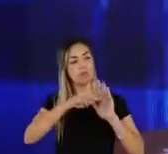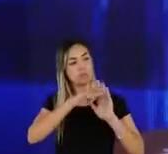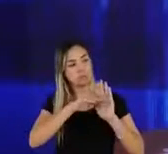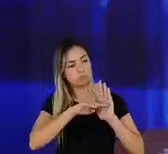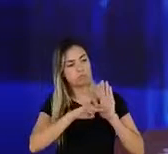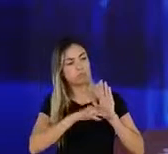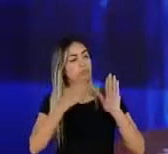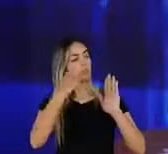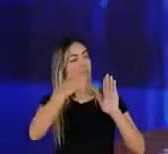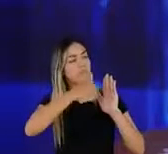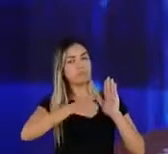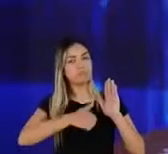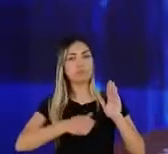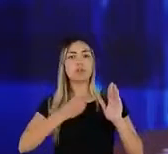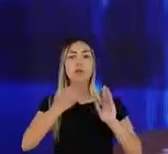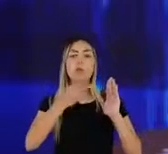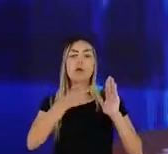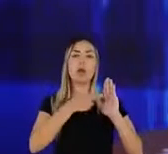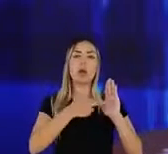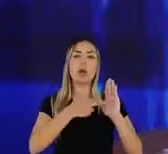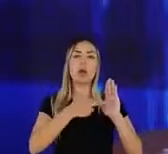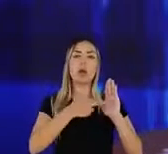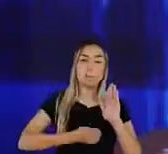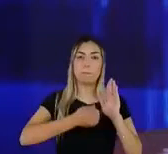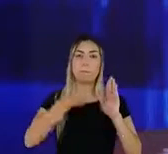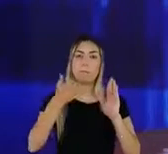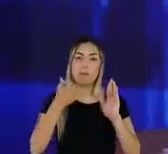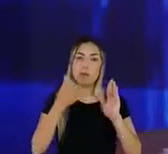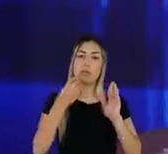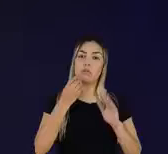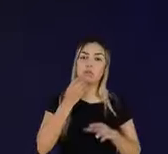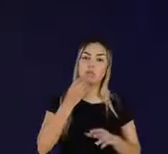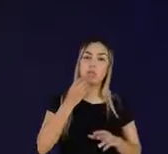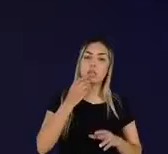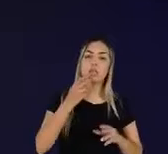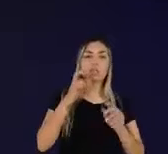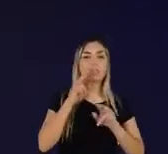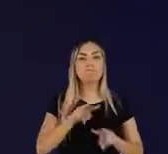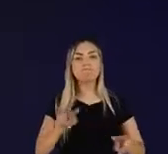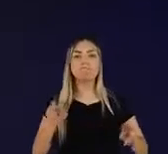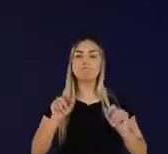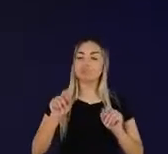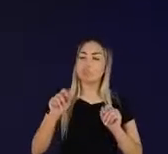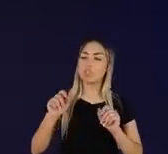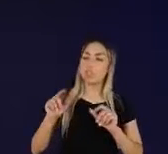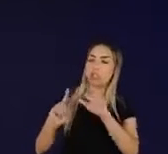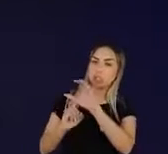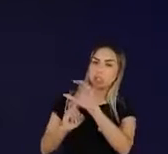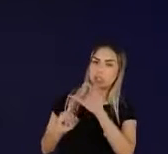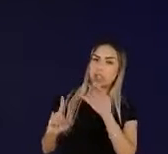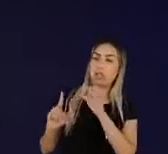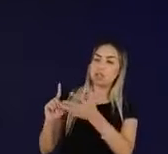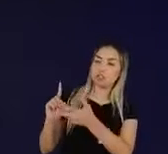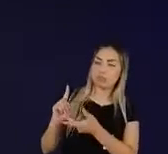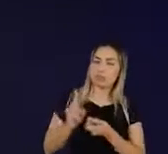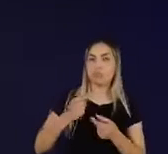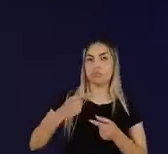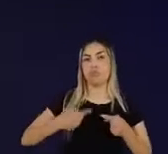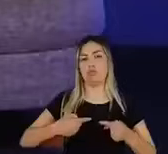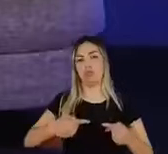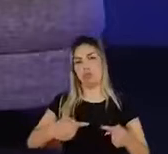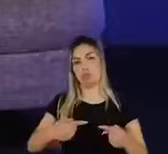revisar de melhorar as regras também tentando é olhar cada vez mais com o cliente e trazer o cliente para discussão